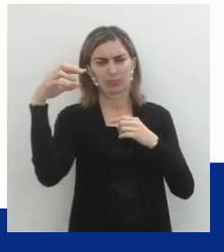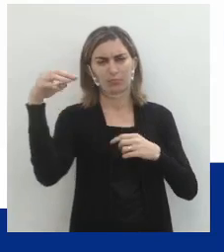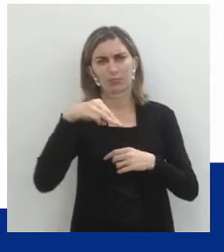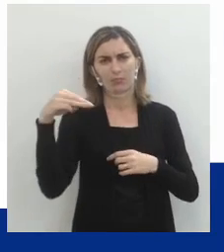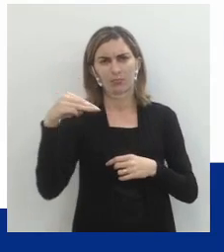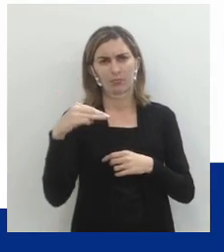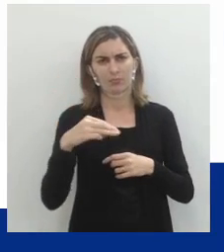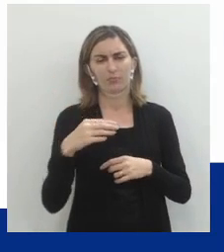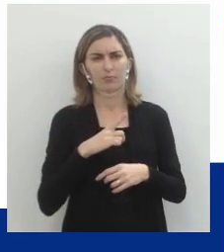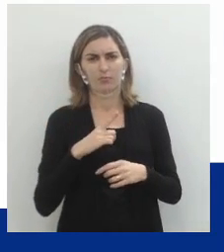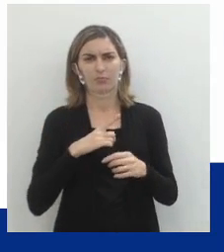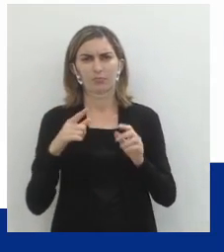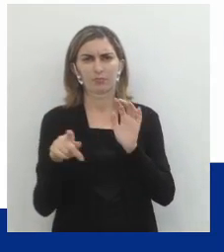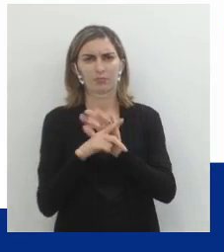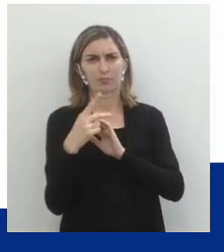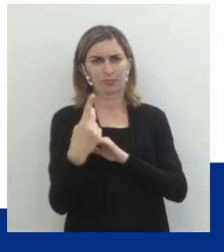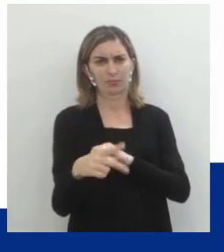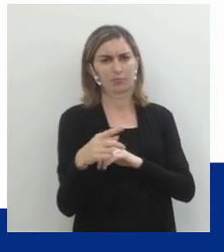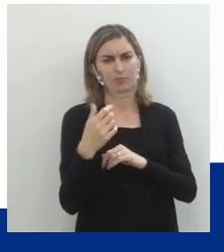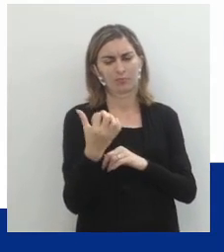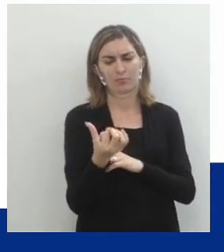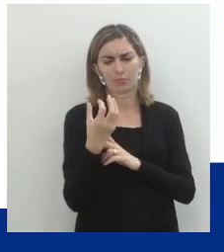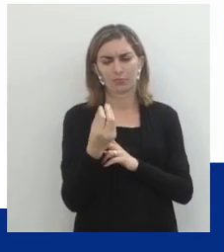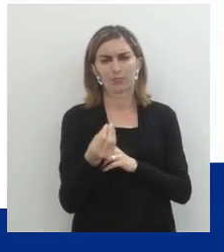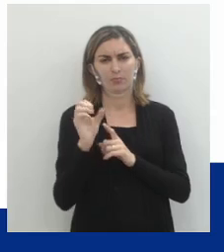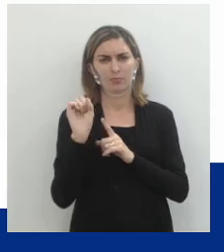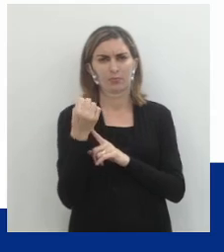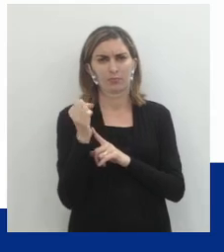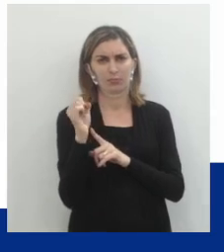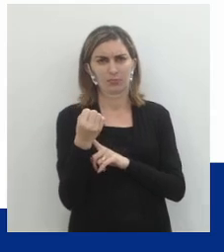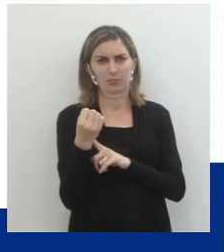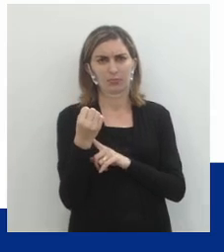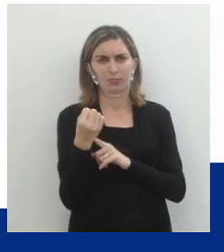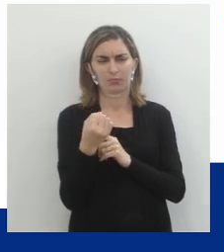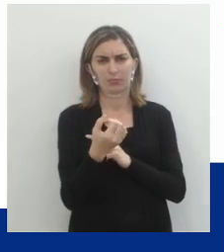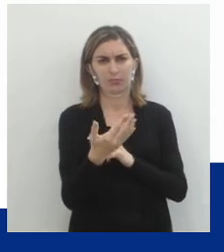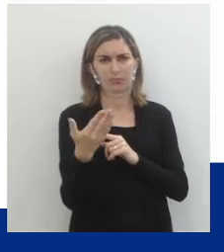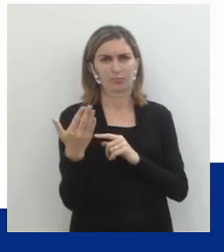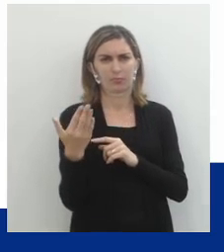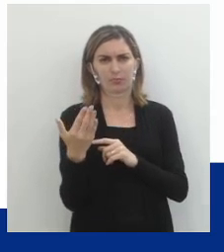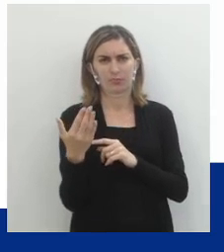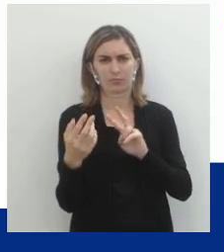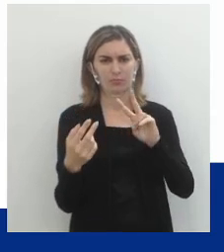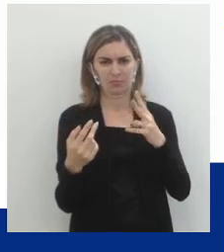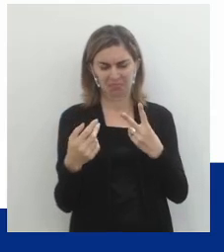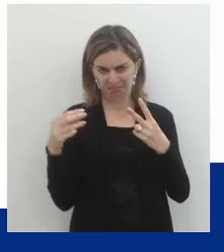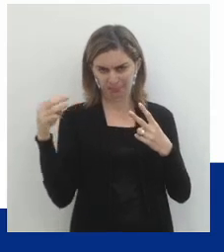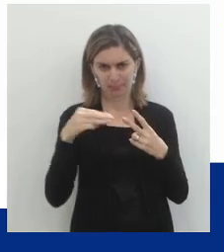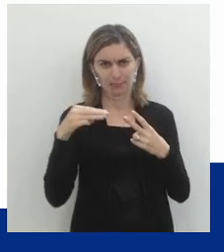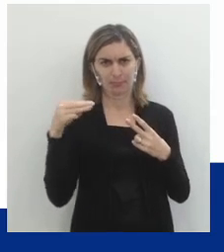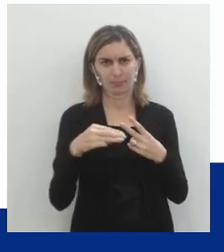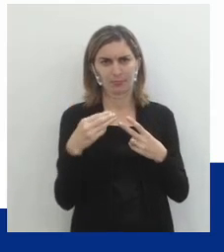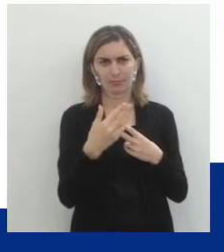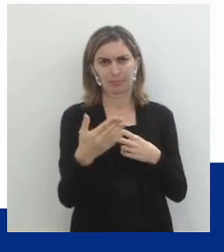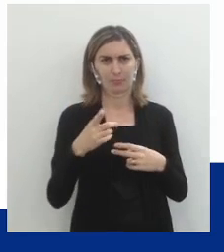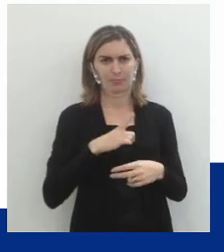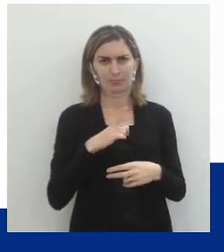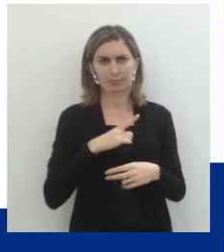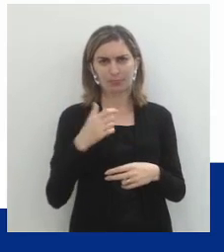minuto equivale a 60 segundos, beleza? Olha só, 2 minutos você